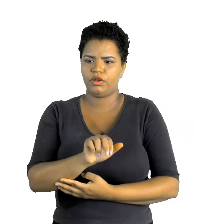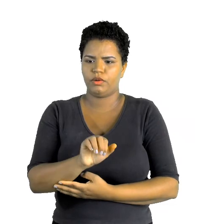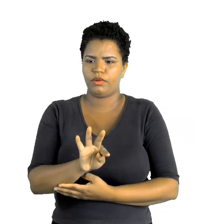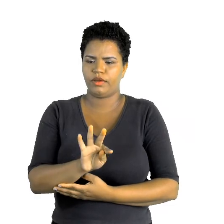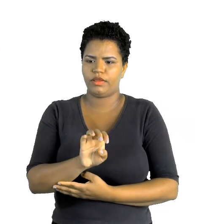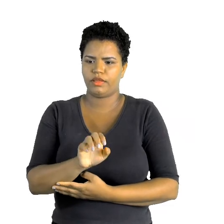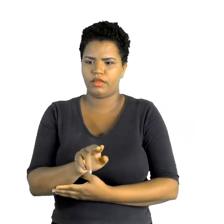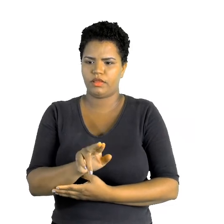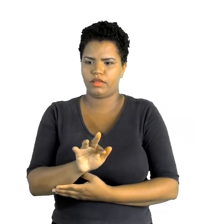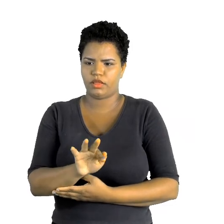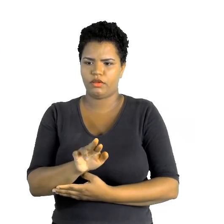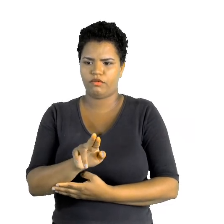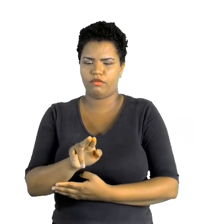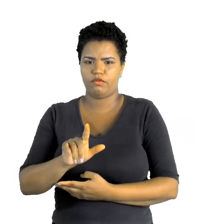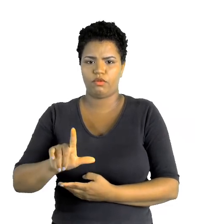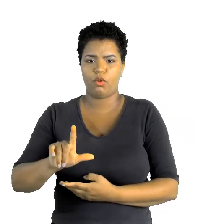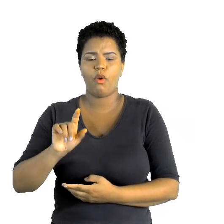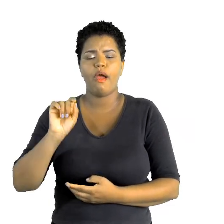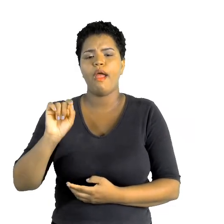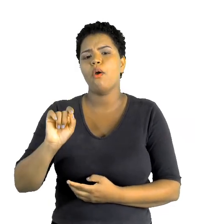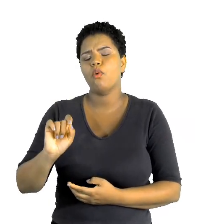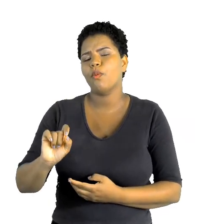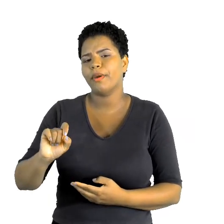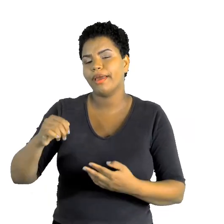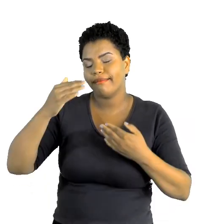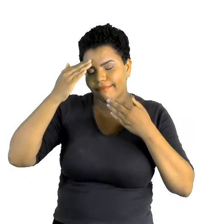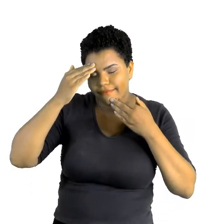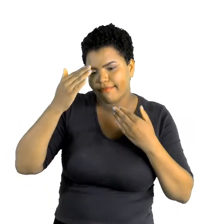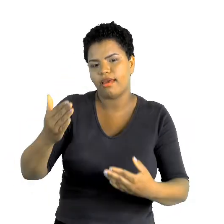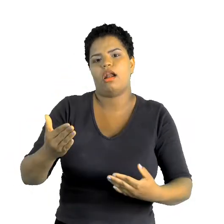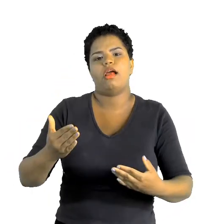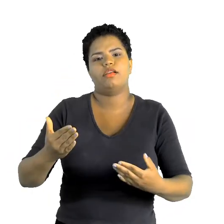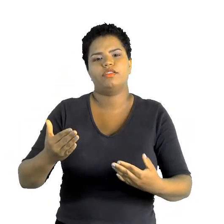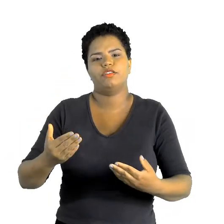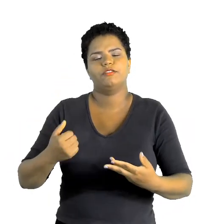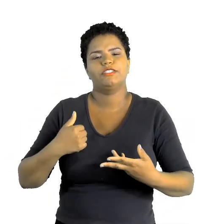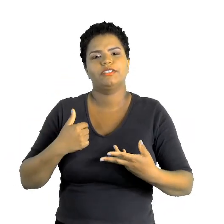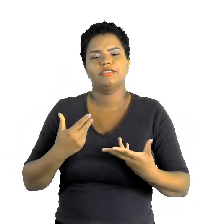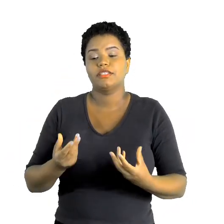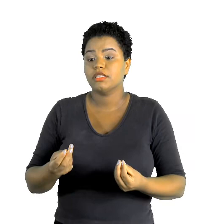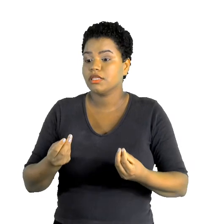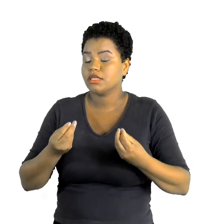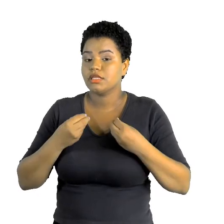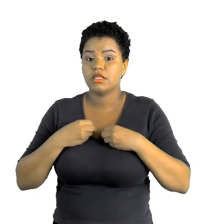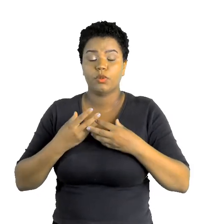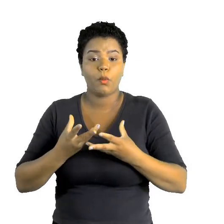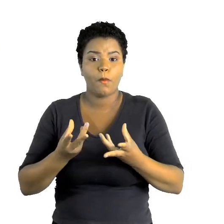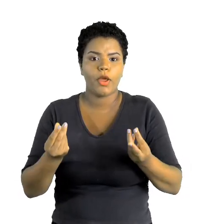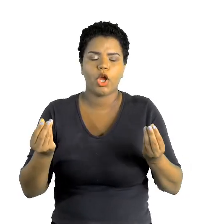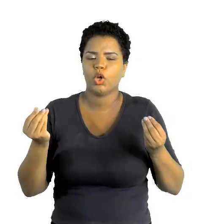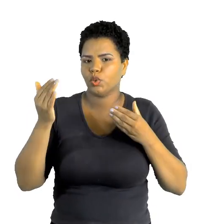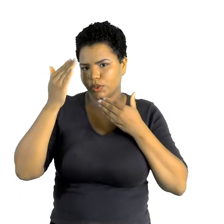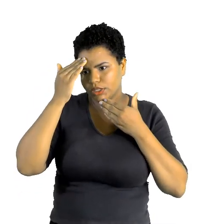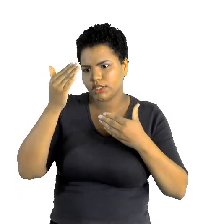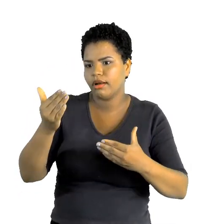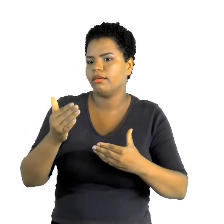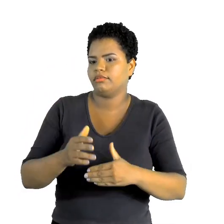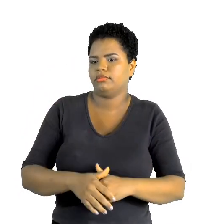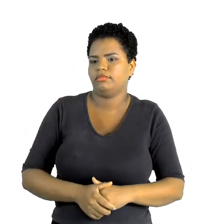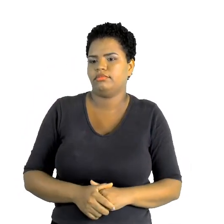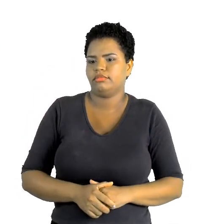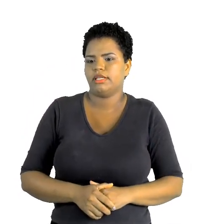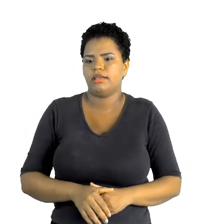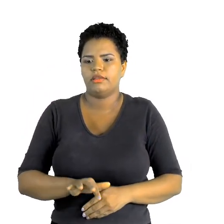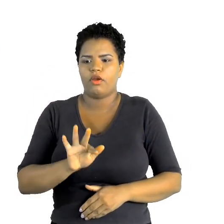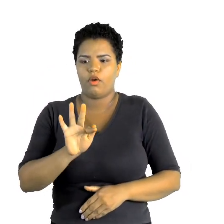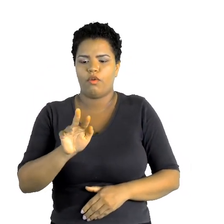está grato, gratificado por alguma coisa, então você está cheio de graça, tá? Então, ao mesmo tempo, acaba que esse full, com